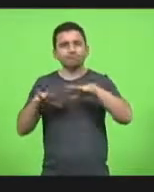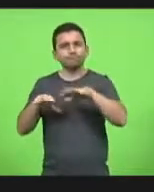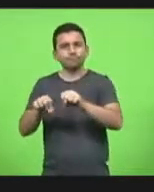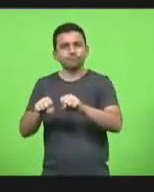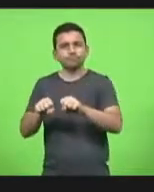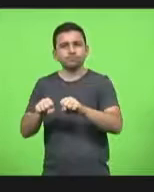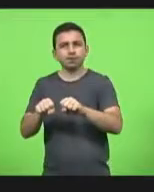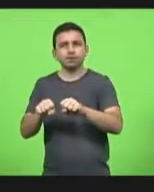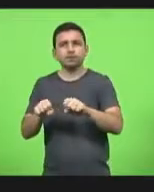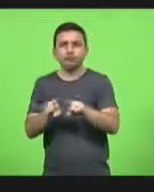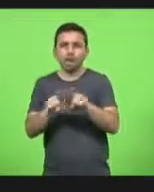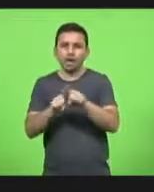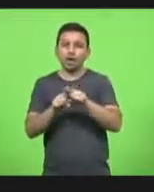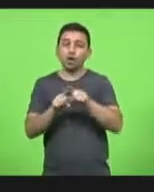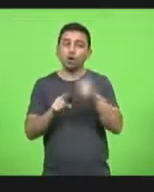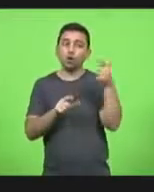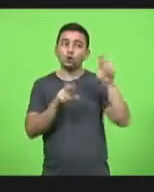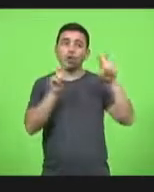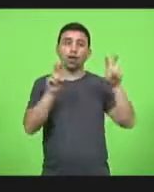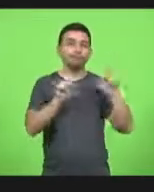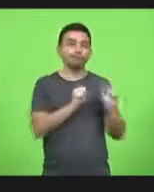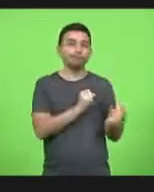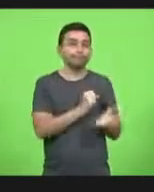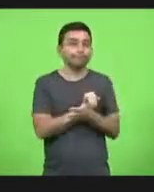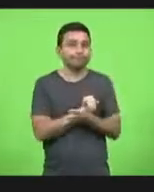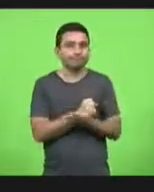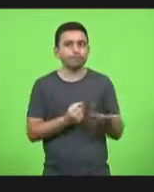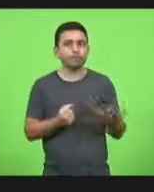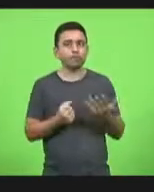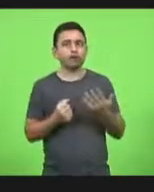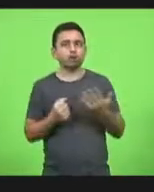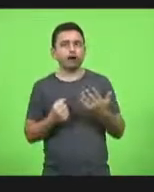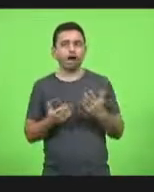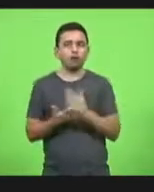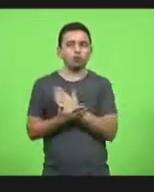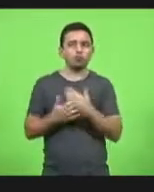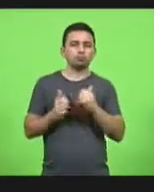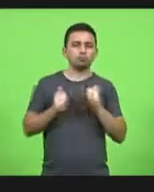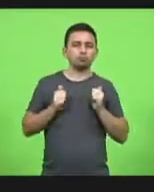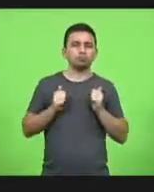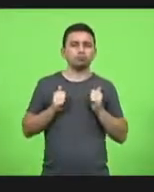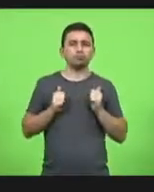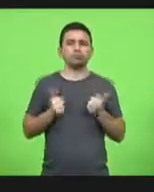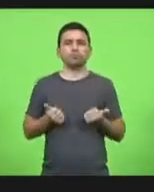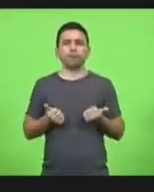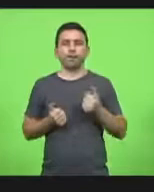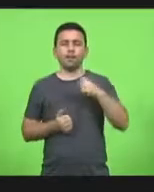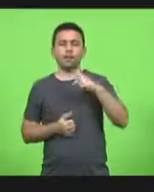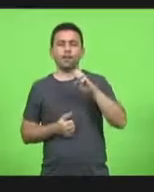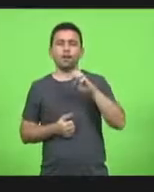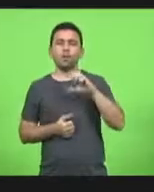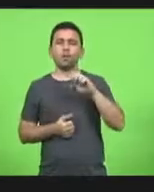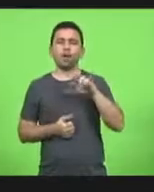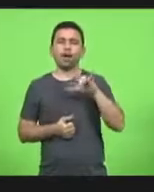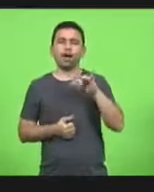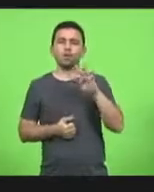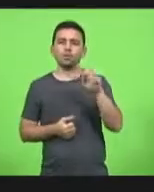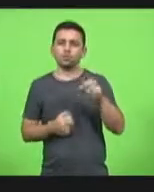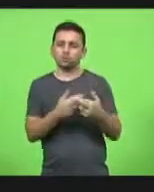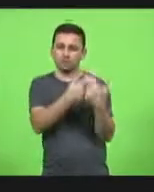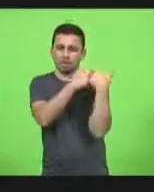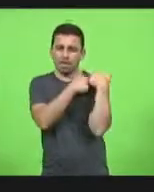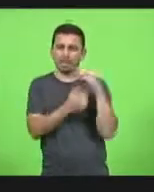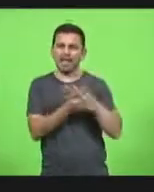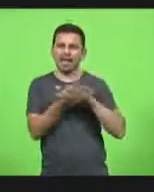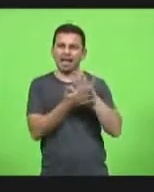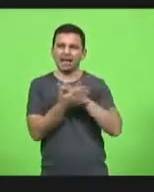relacionados à corrupção ativa, passiva, peculato, né? Falta de responsabilidade com dinheiro